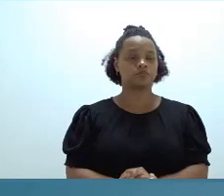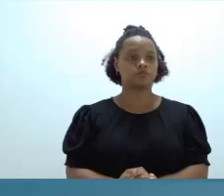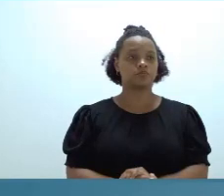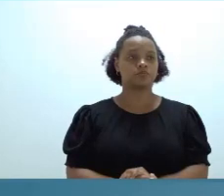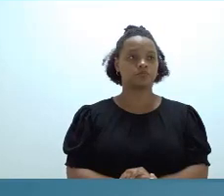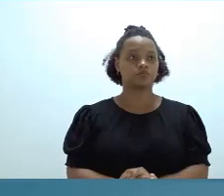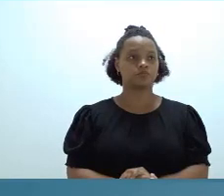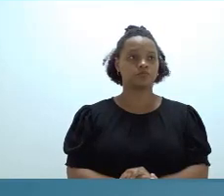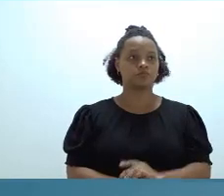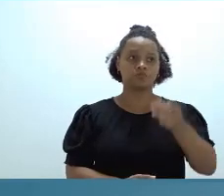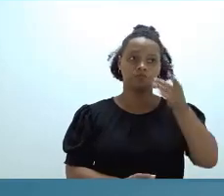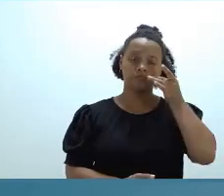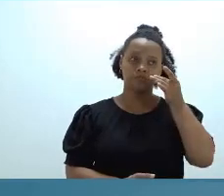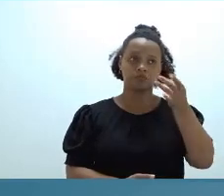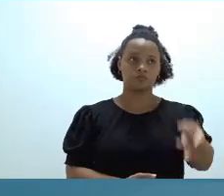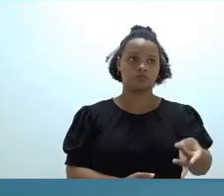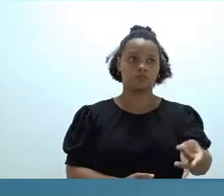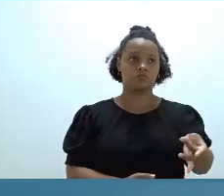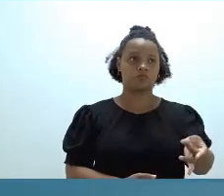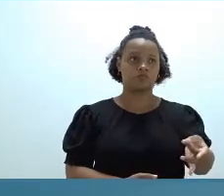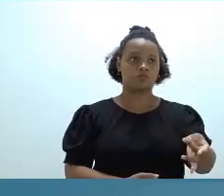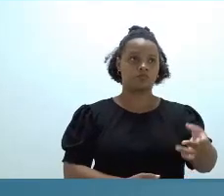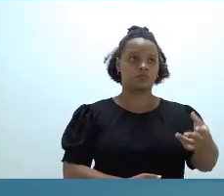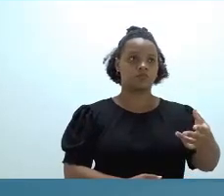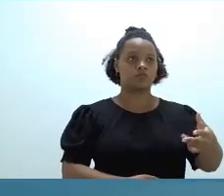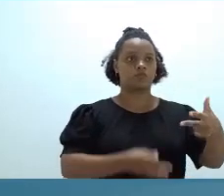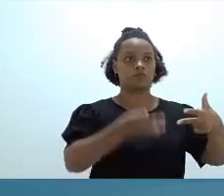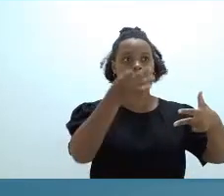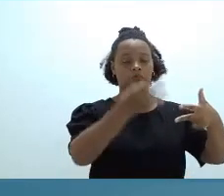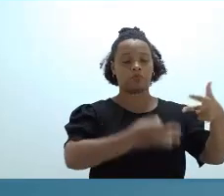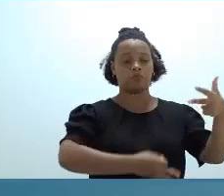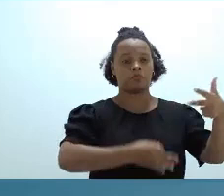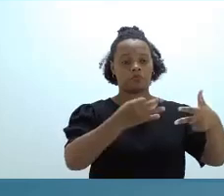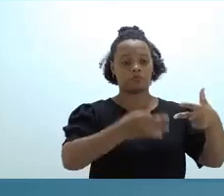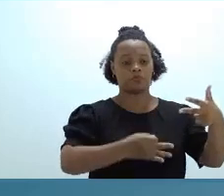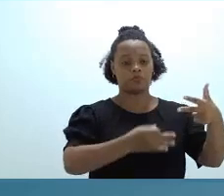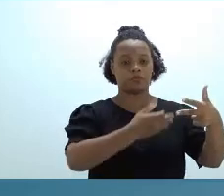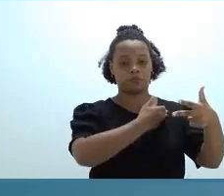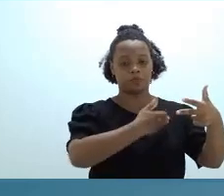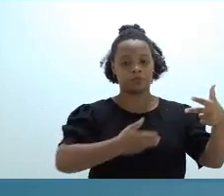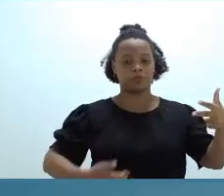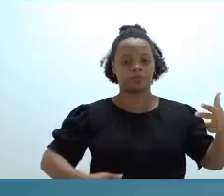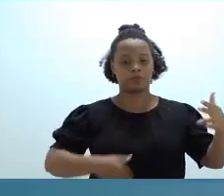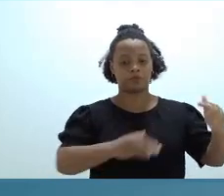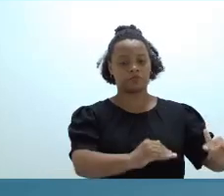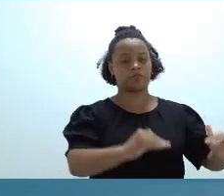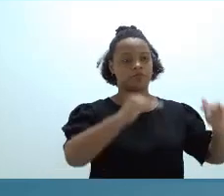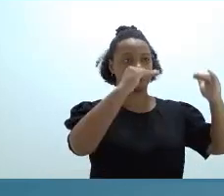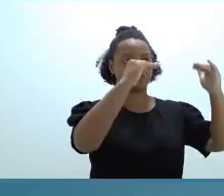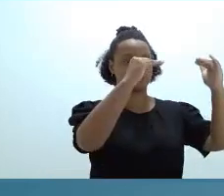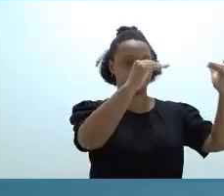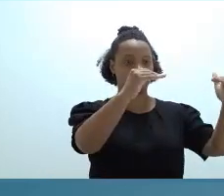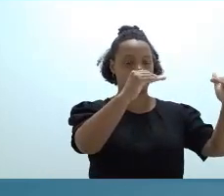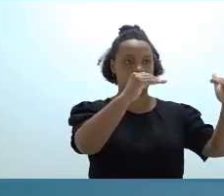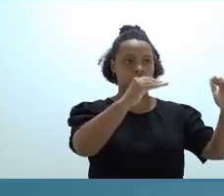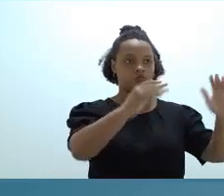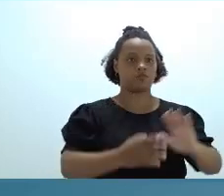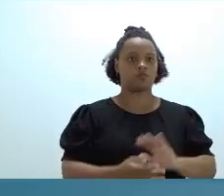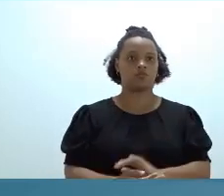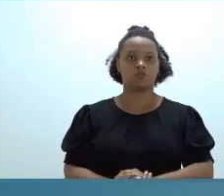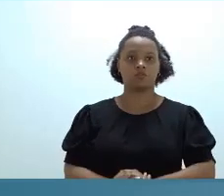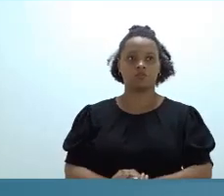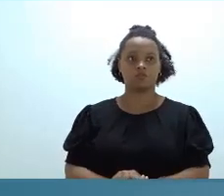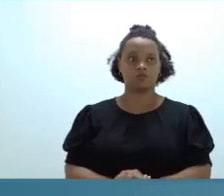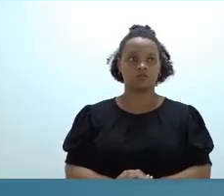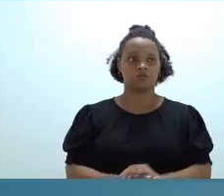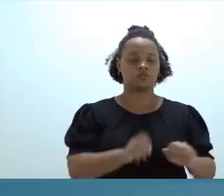a presença do poder público de autoridade, o chamado juiz império